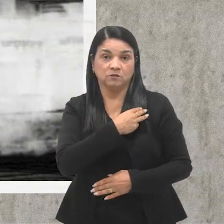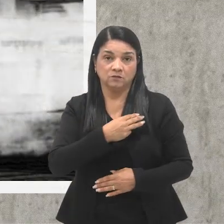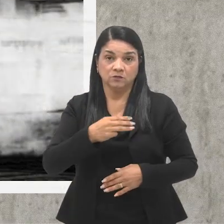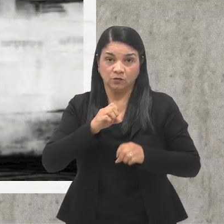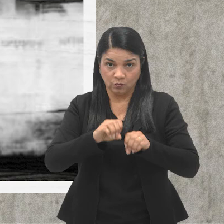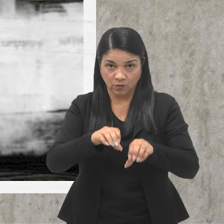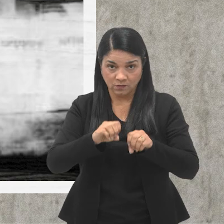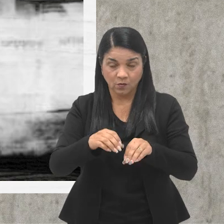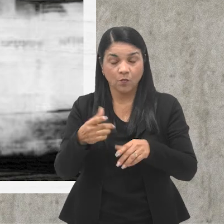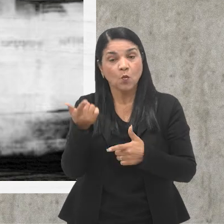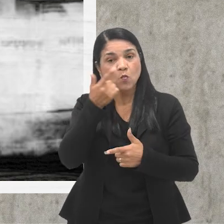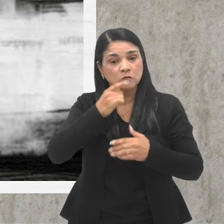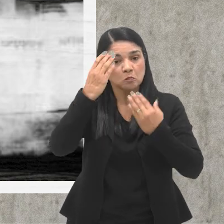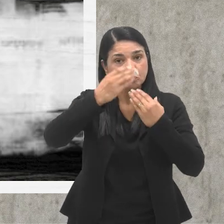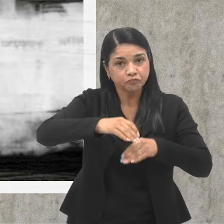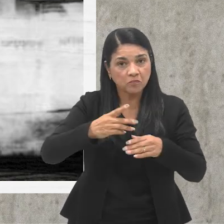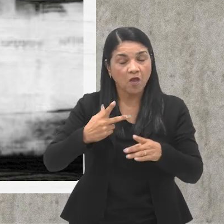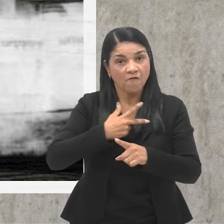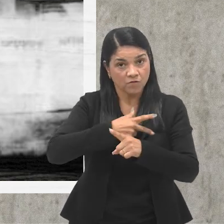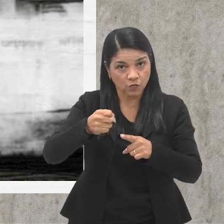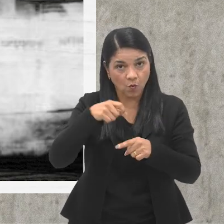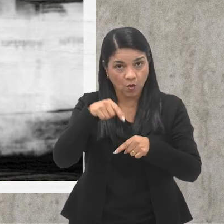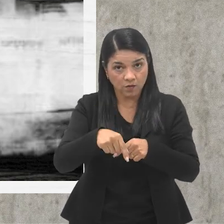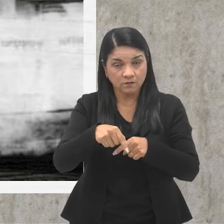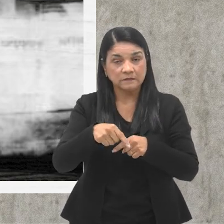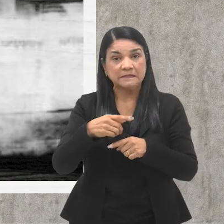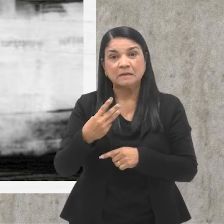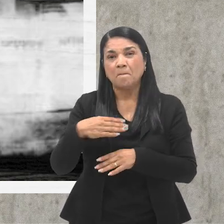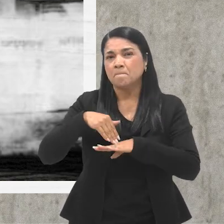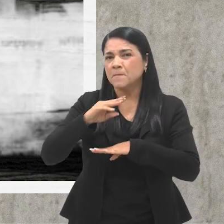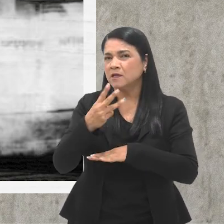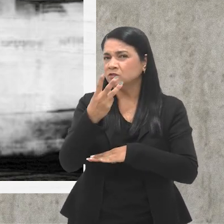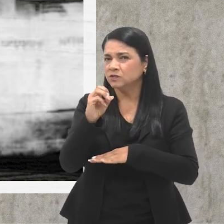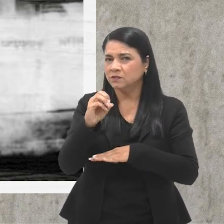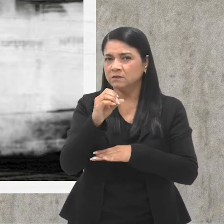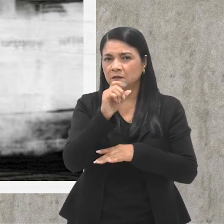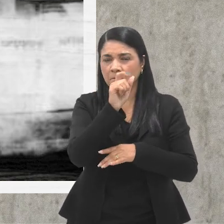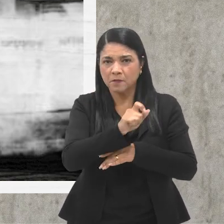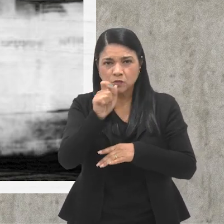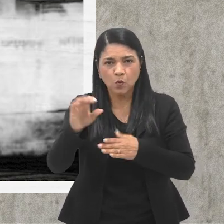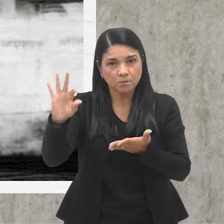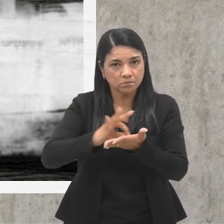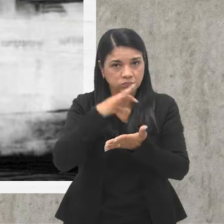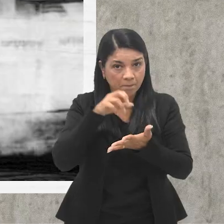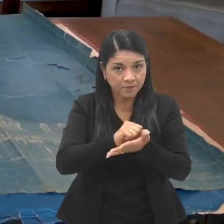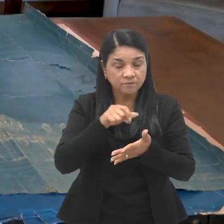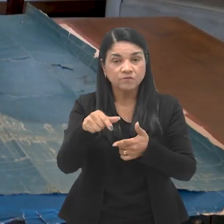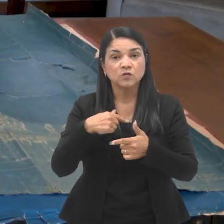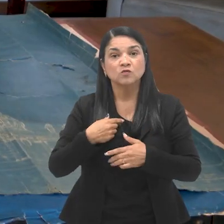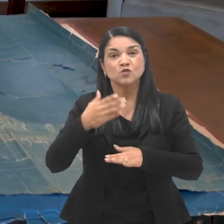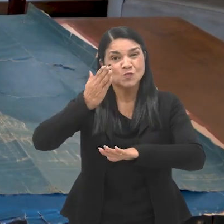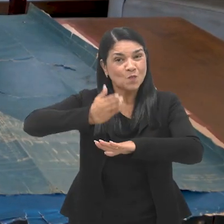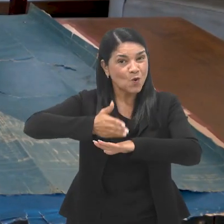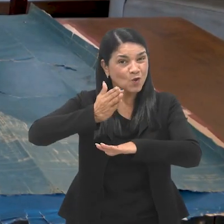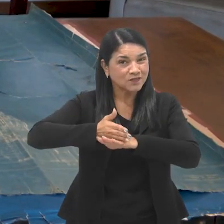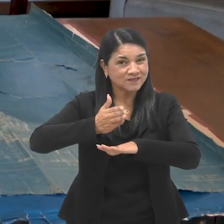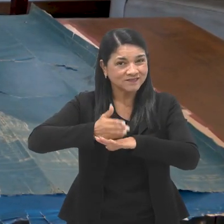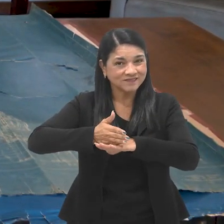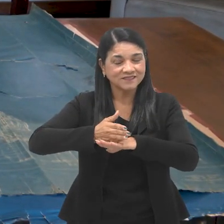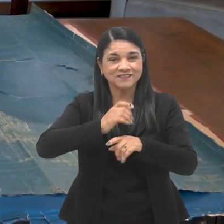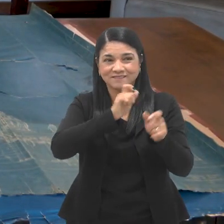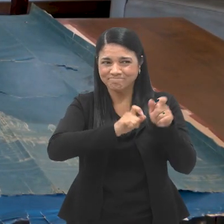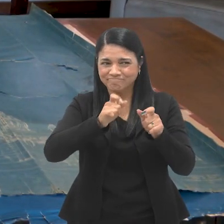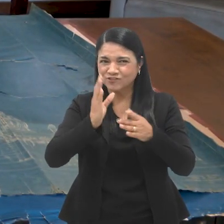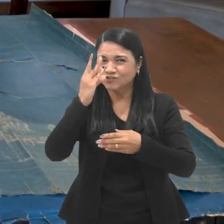o projeto do Arquimedes foi o vencedor de um concurso com mais de 30 arquitetos inscritos, mas os modernistas